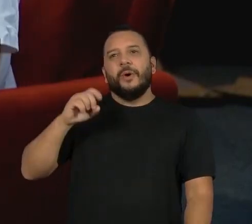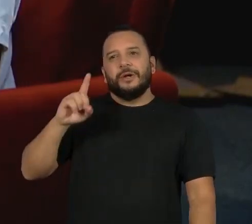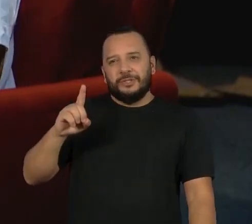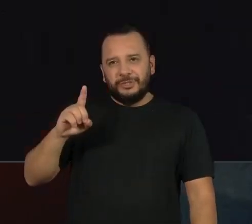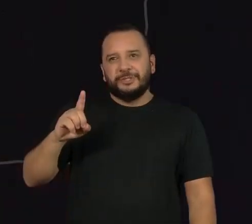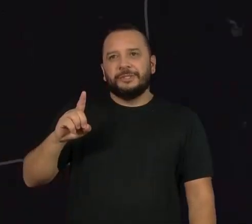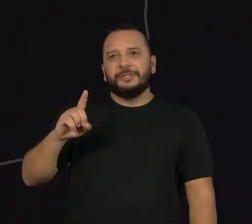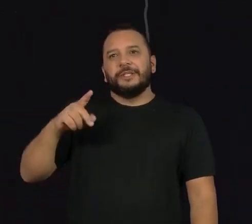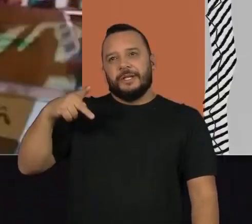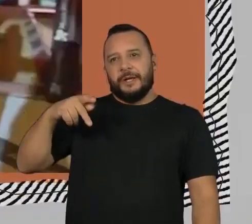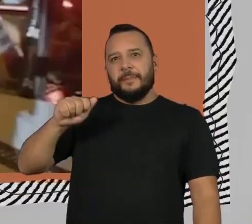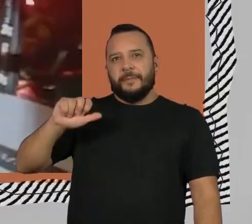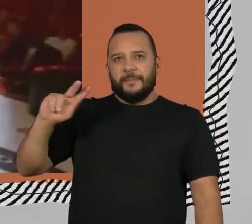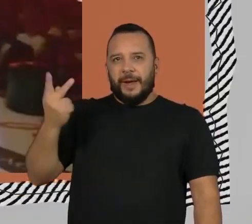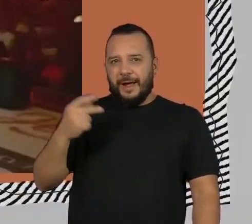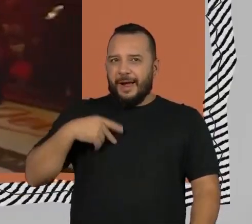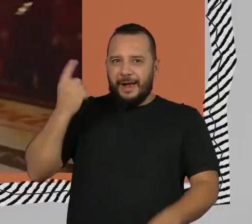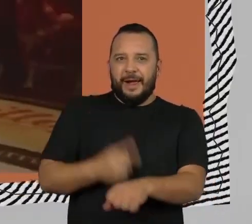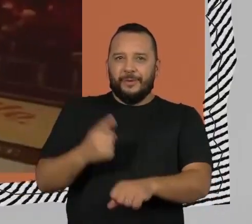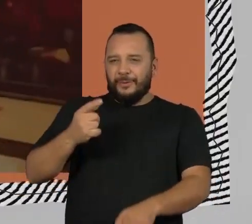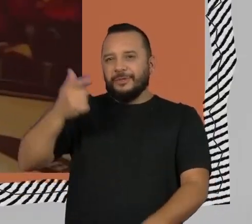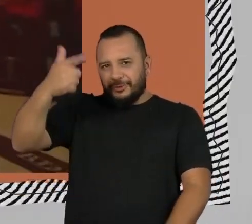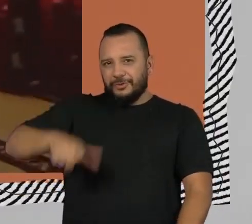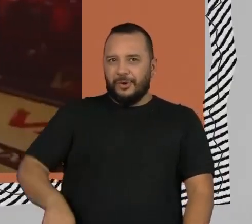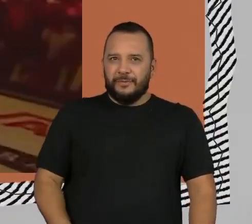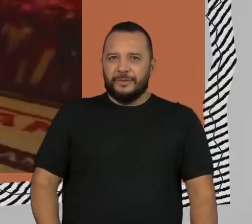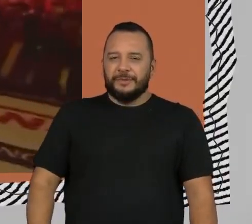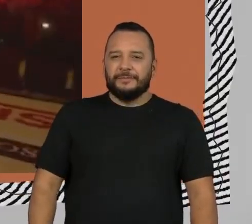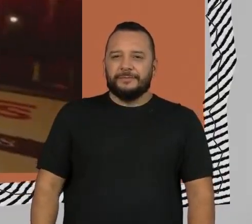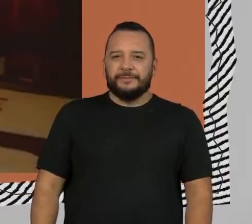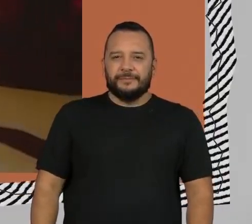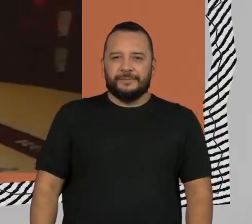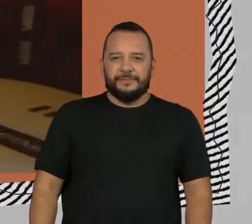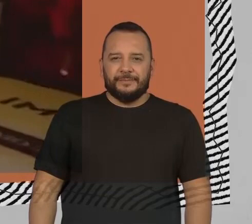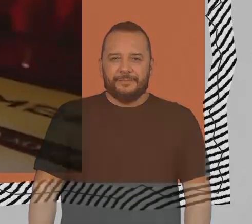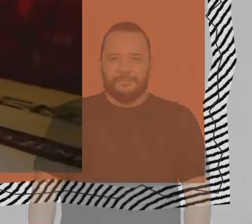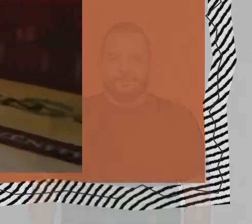Record Hum batalha da